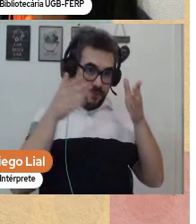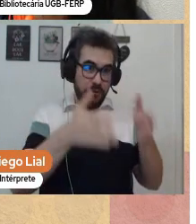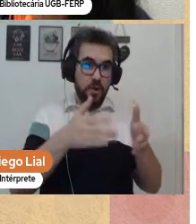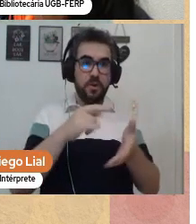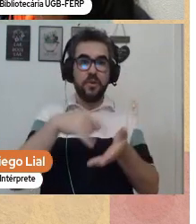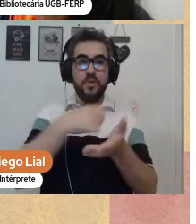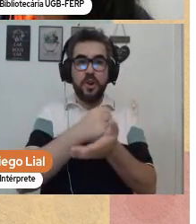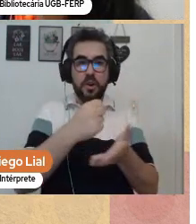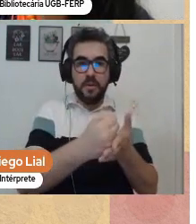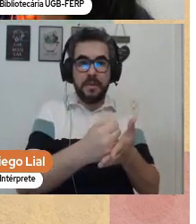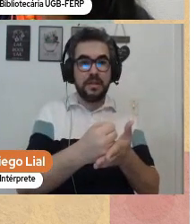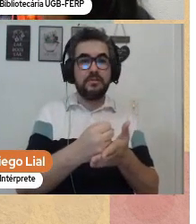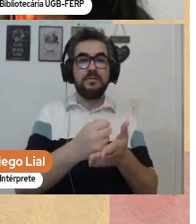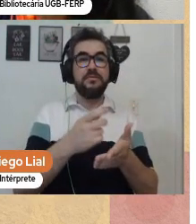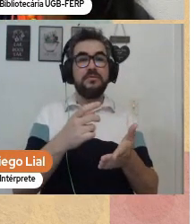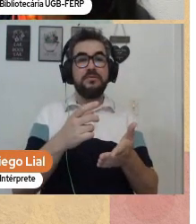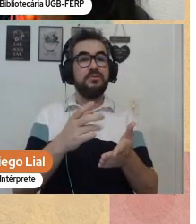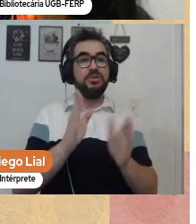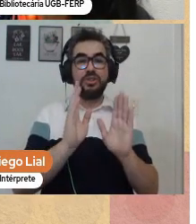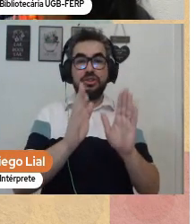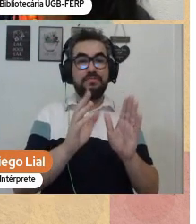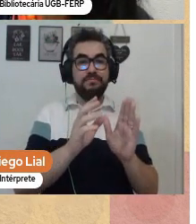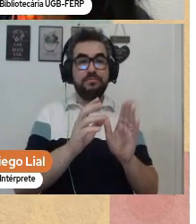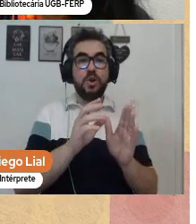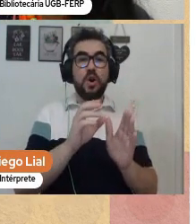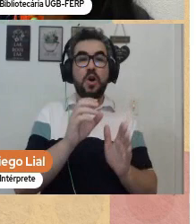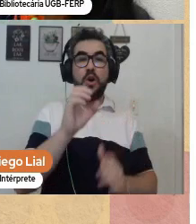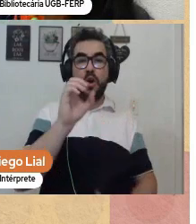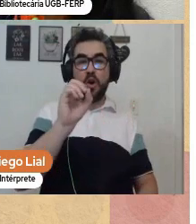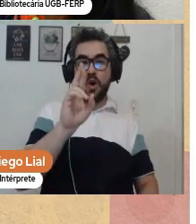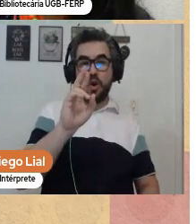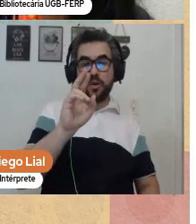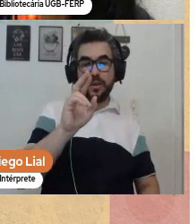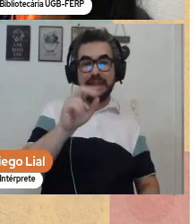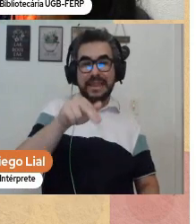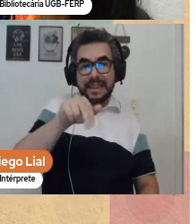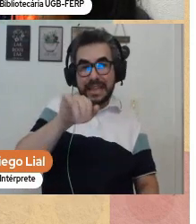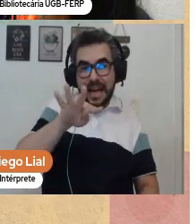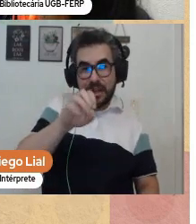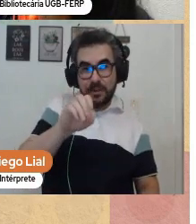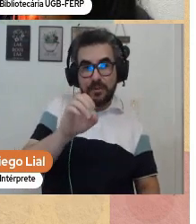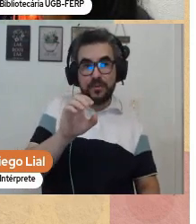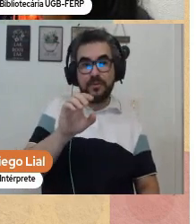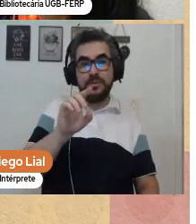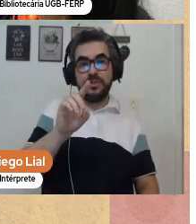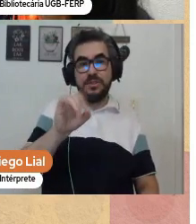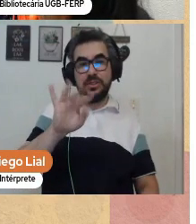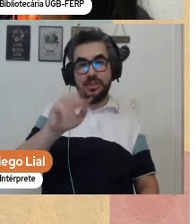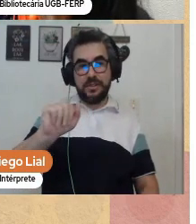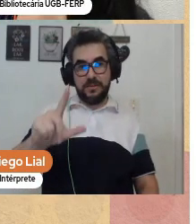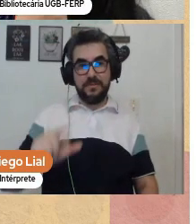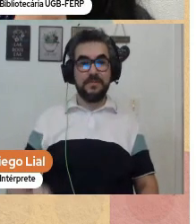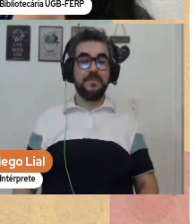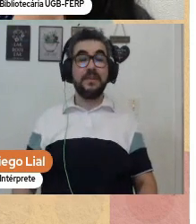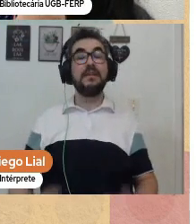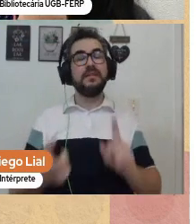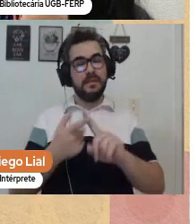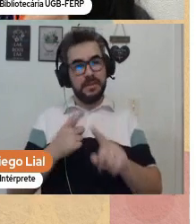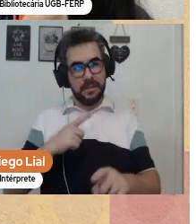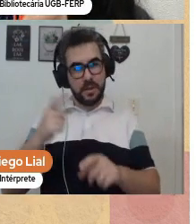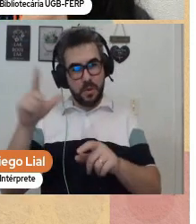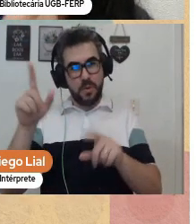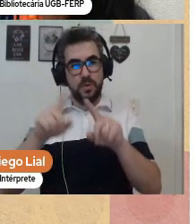quiser consultar, já saber assim, como que fica um plano de preservação. Tem um plano de preservação digital também do audiovisual, que